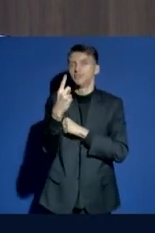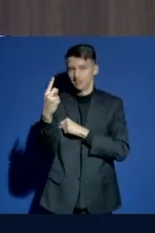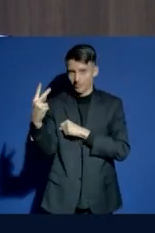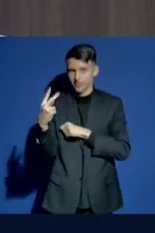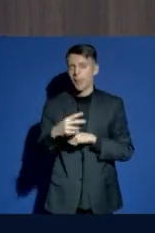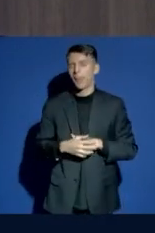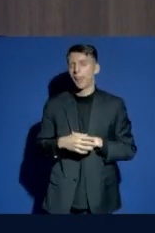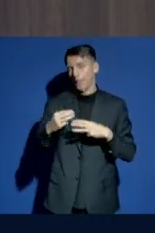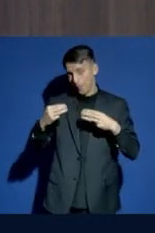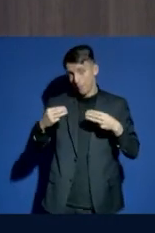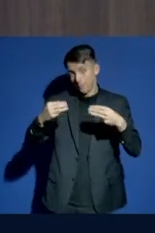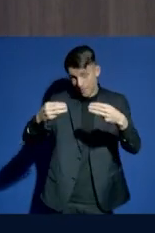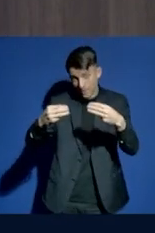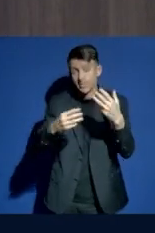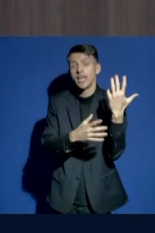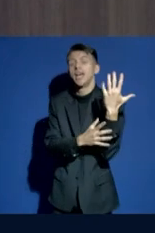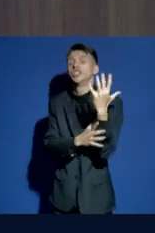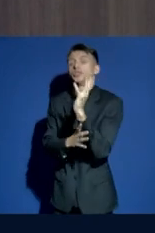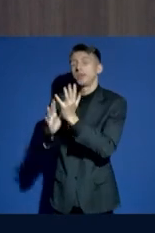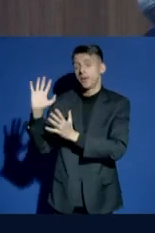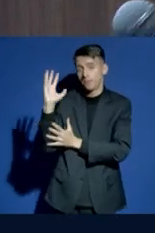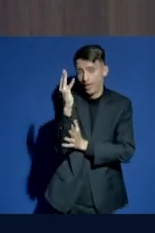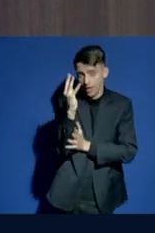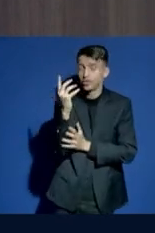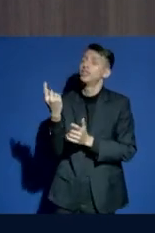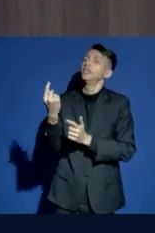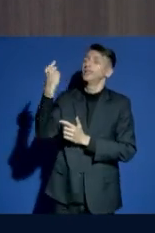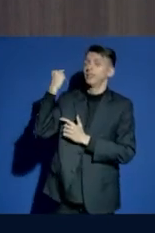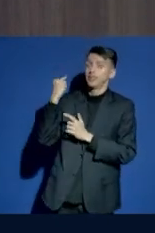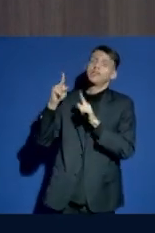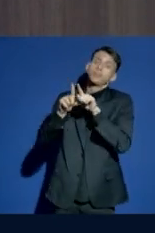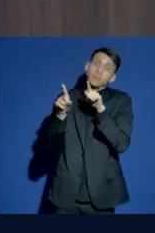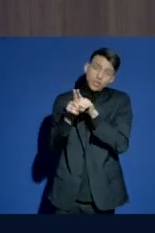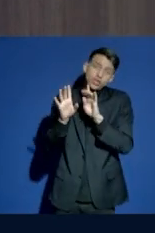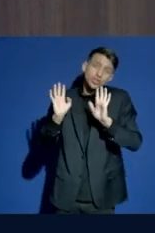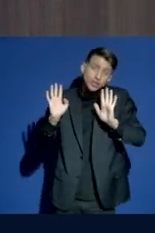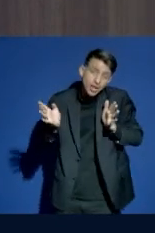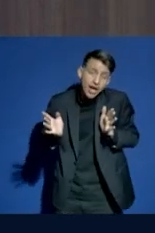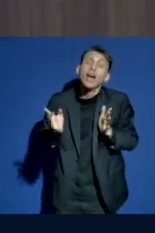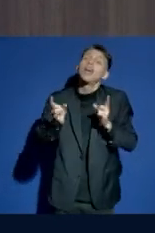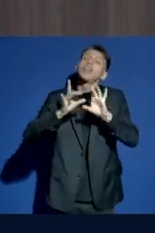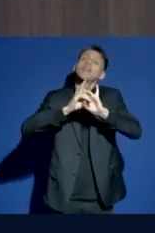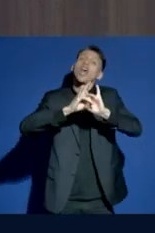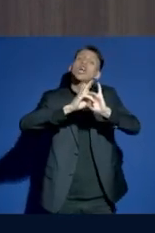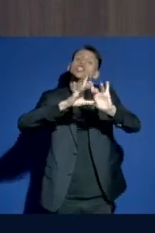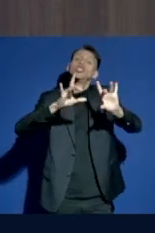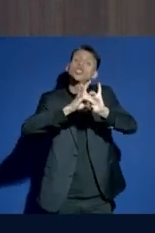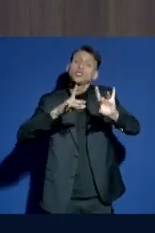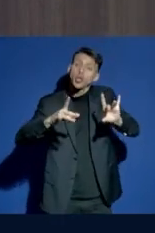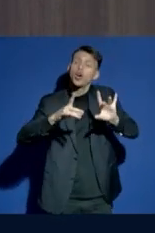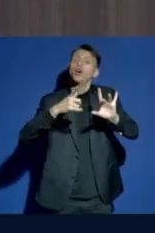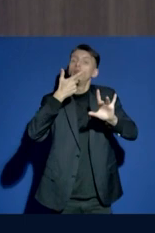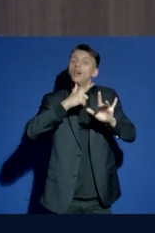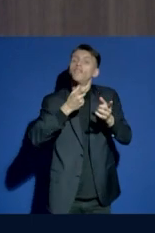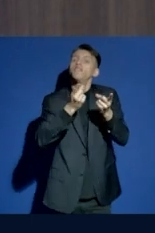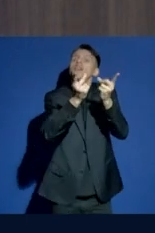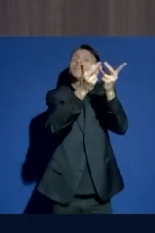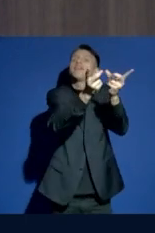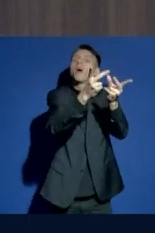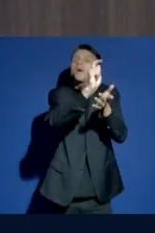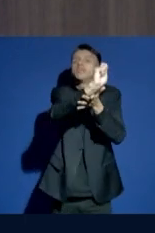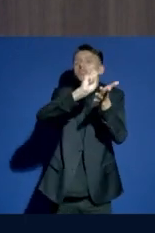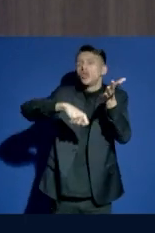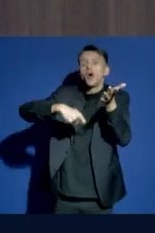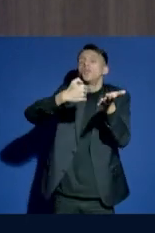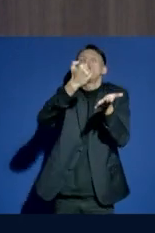à época e do ministro de Minas e energia que permitiu que a NP leiloasse e o privado ganhou assinou contrato